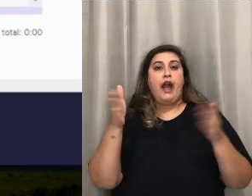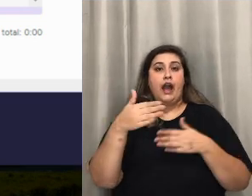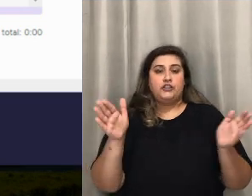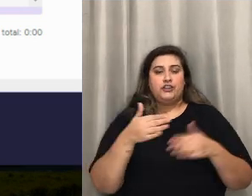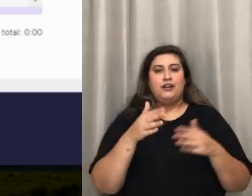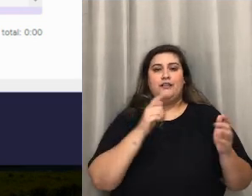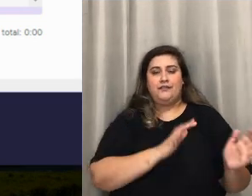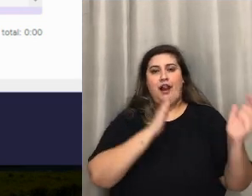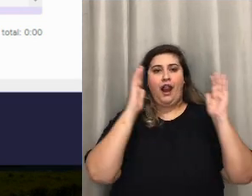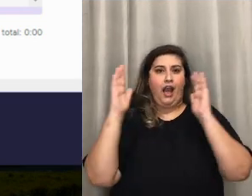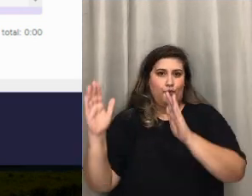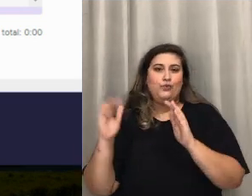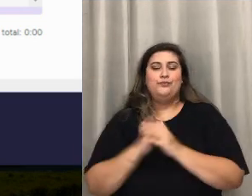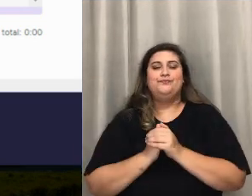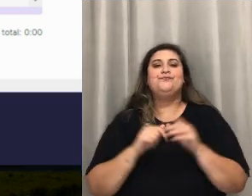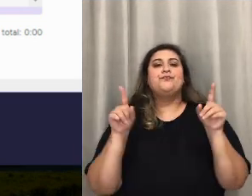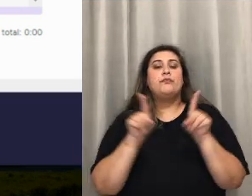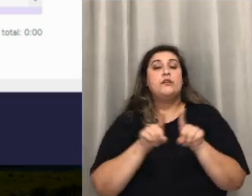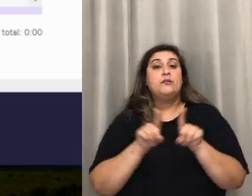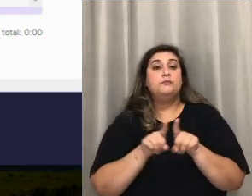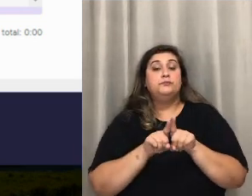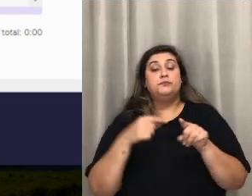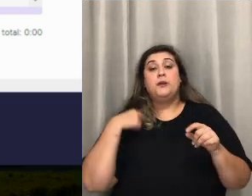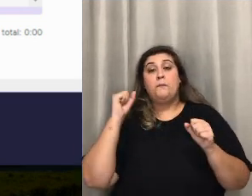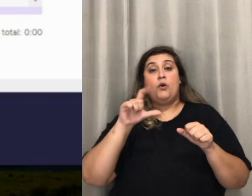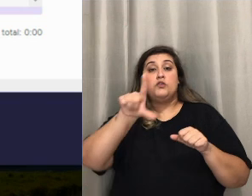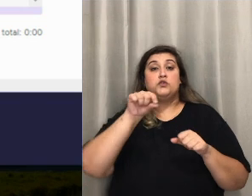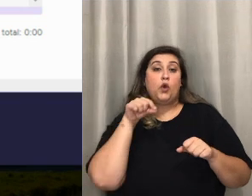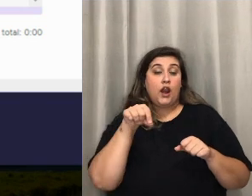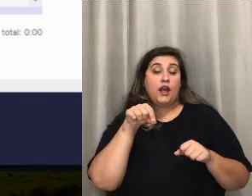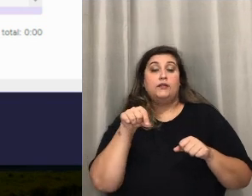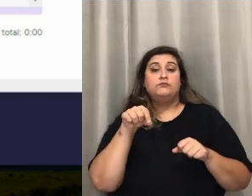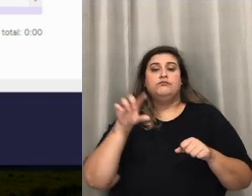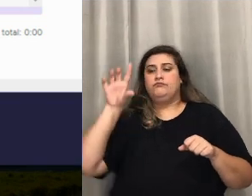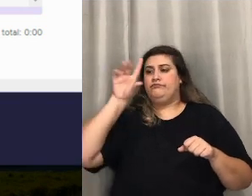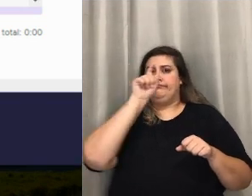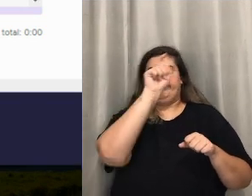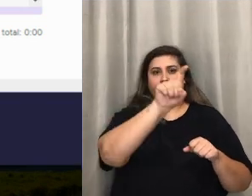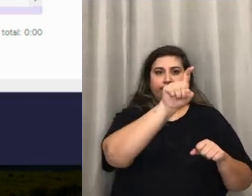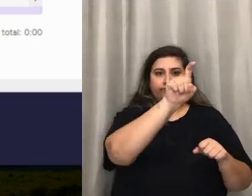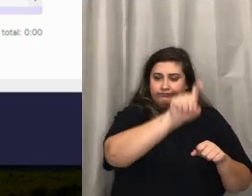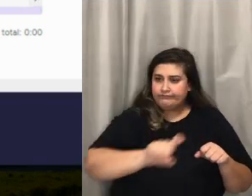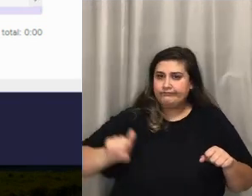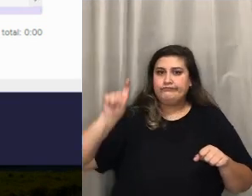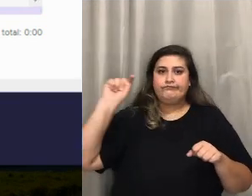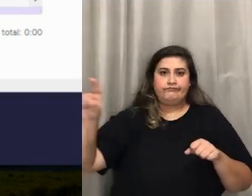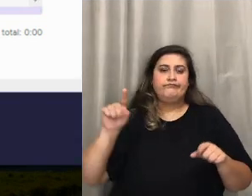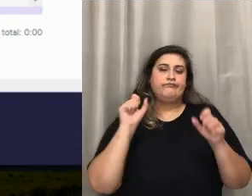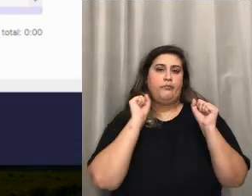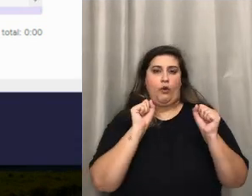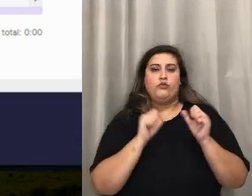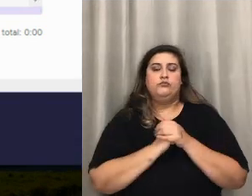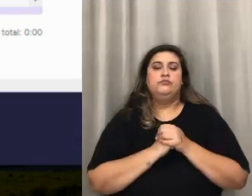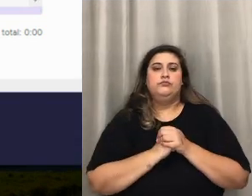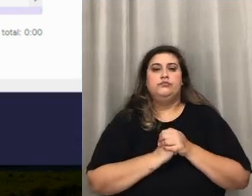inserir na caixa ao lado, ou também eu tenho a opção de clicar e arrastar.